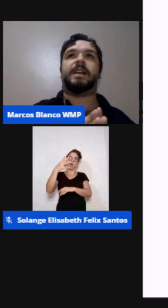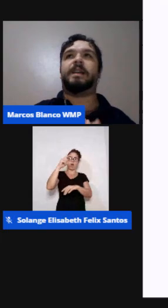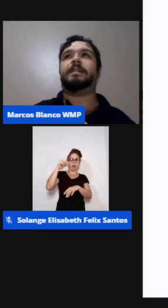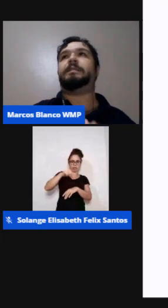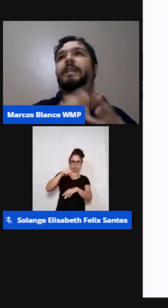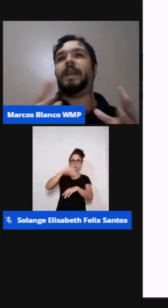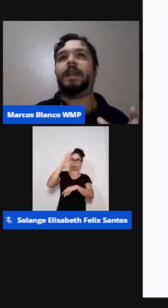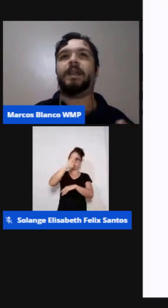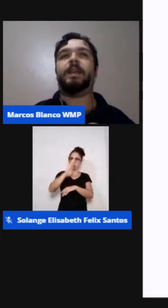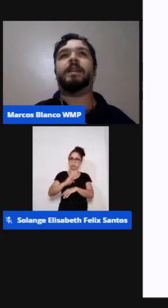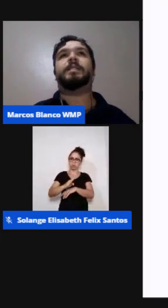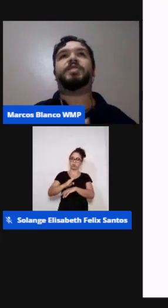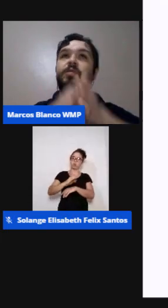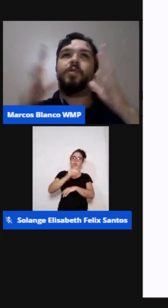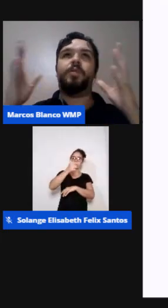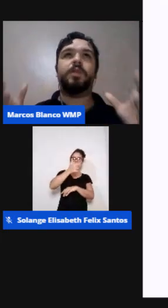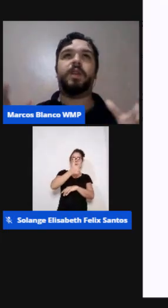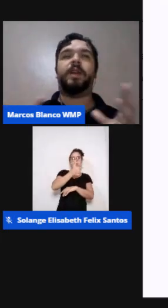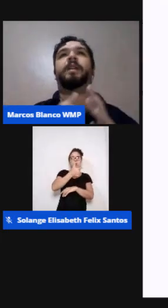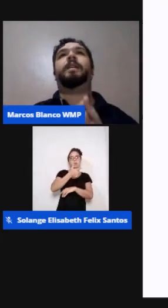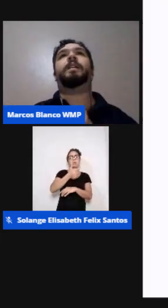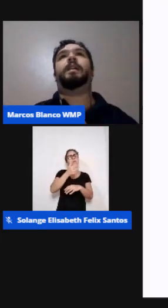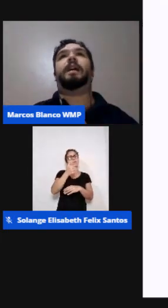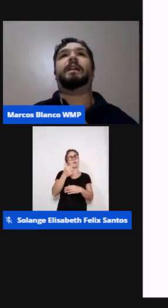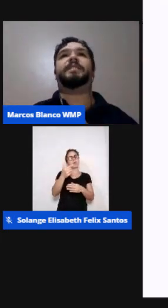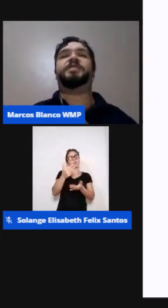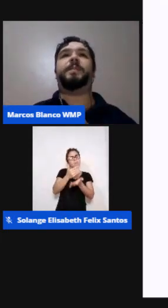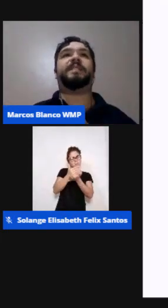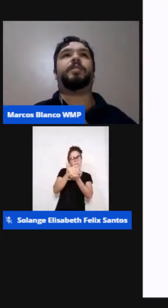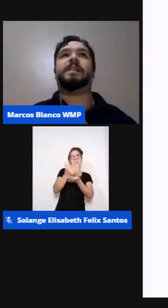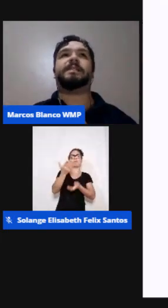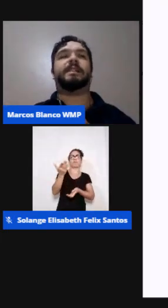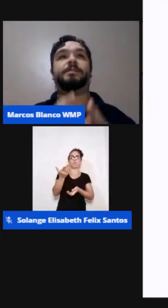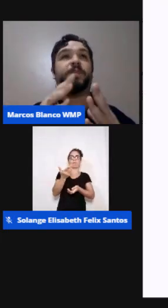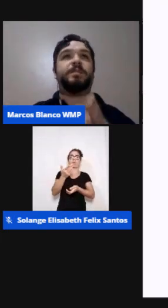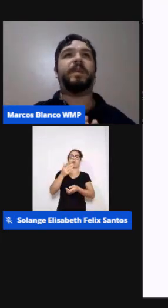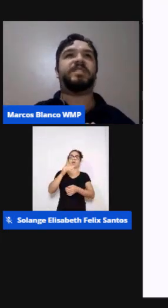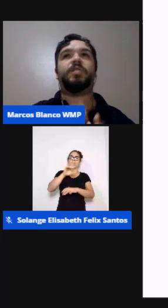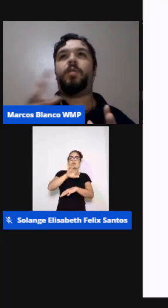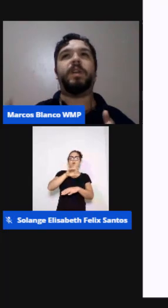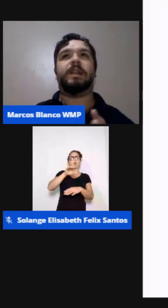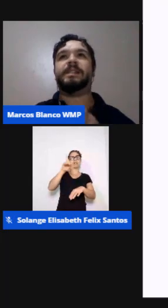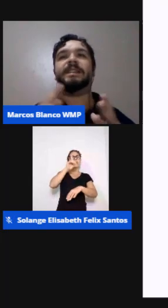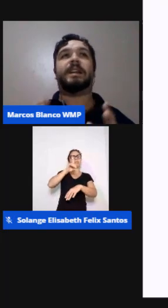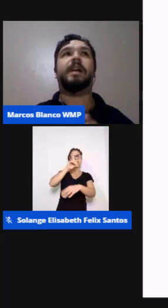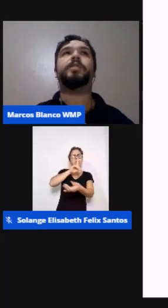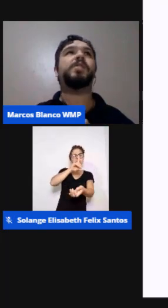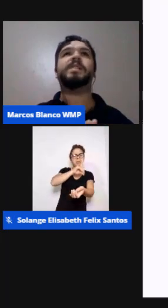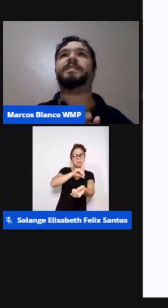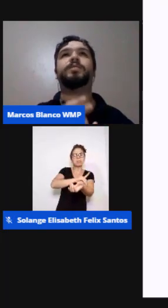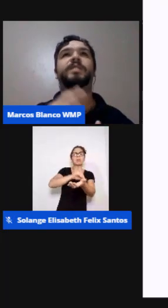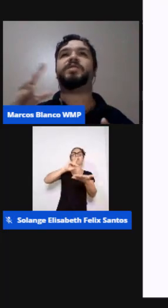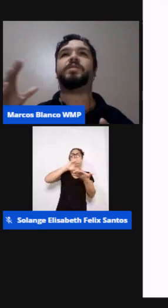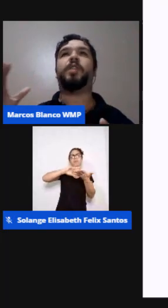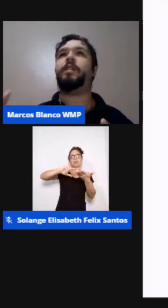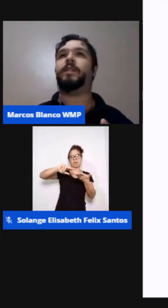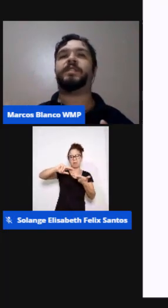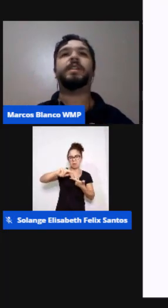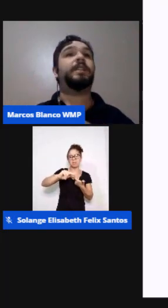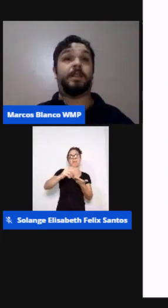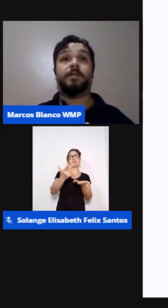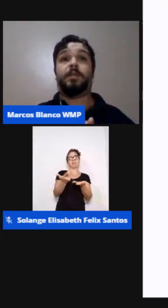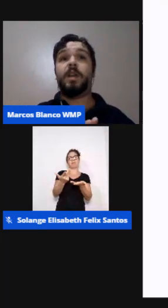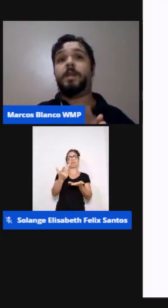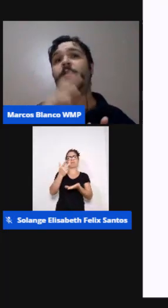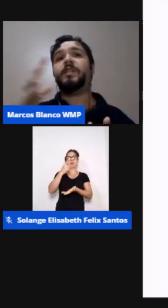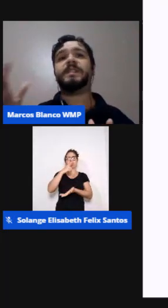de Zika, dengue, chikungunya, a gente pensa, nossa, principalmente chikungunya e Zika, nossa, são doenças